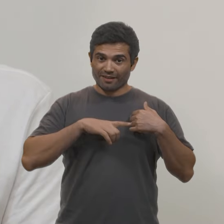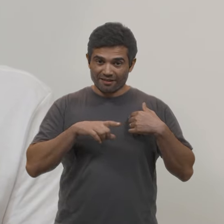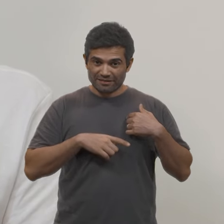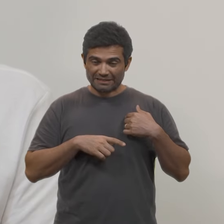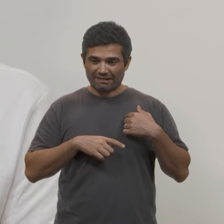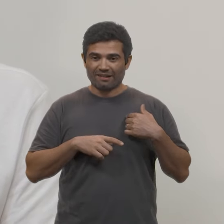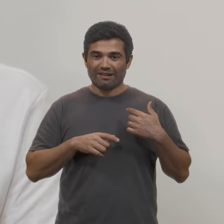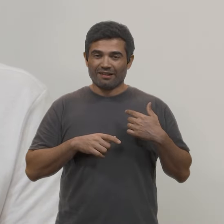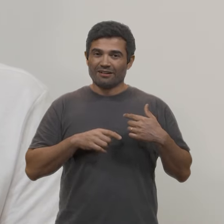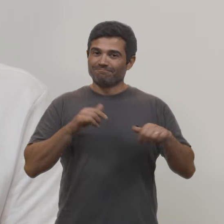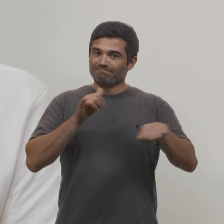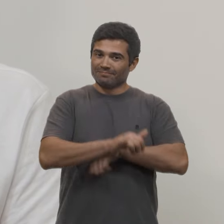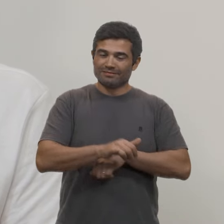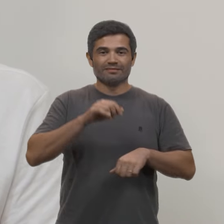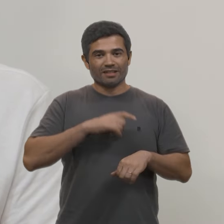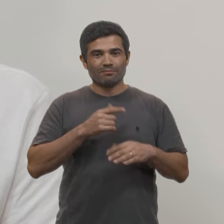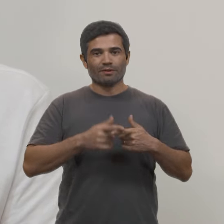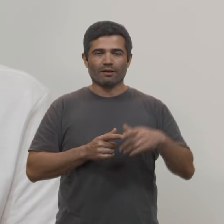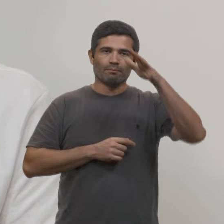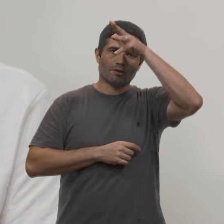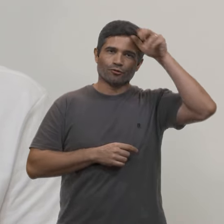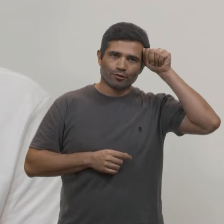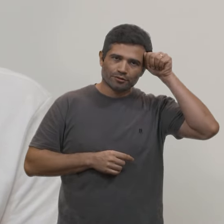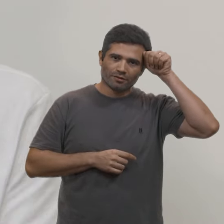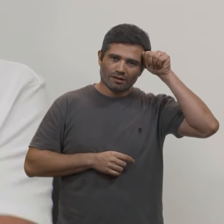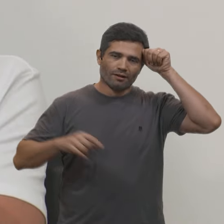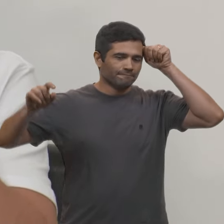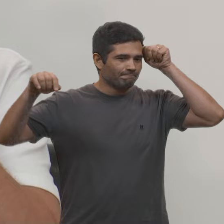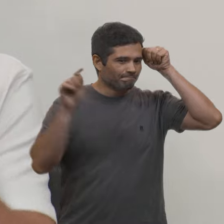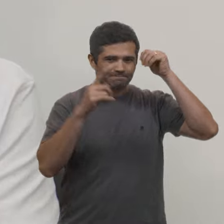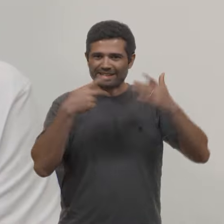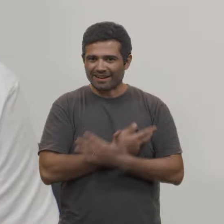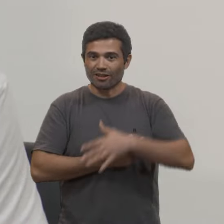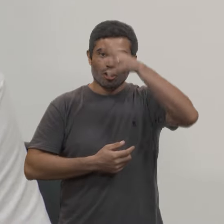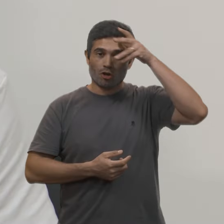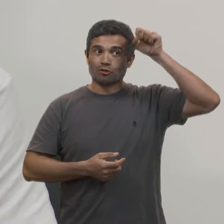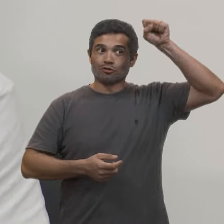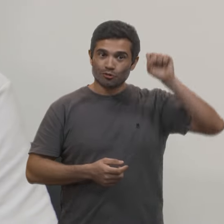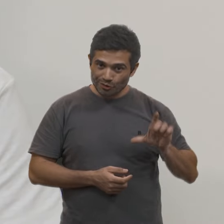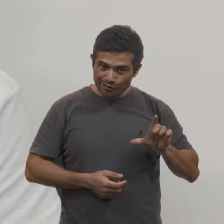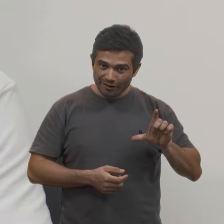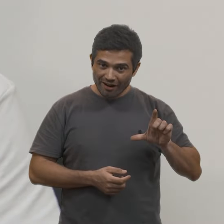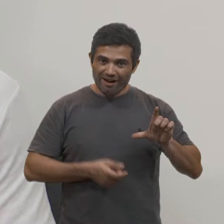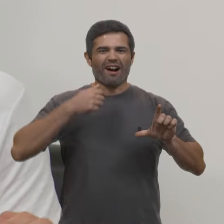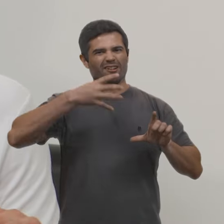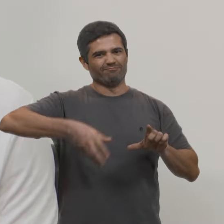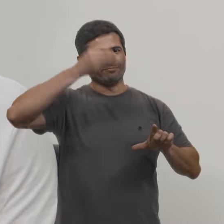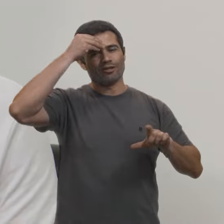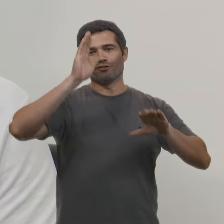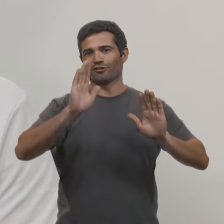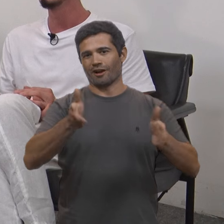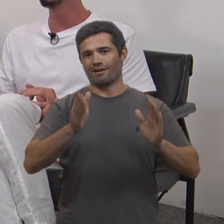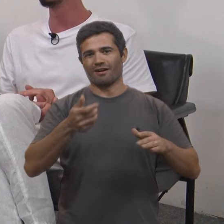Eu levei muito coió da primeira vez que eu vim aqui, porque eu falava, ah, tô no Mato Grosso. Não, Mato Grosso do Sul! Aí agora é um erro que eu